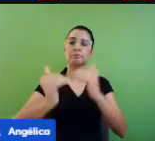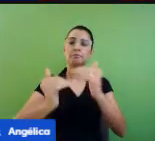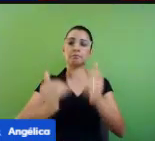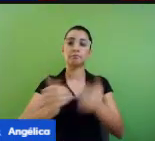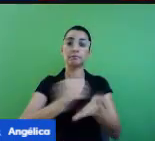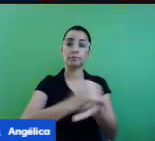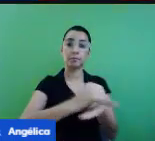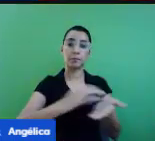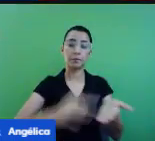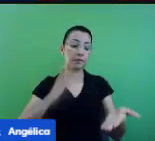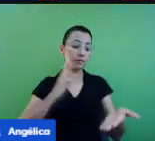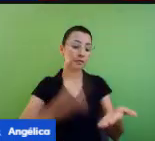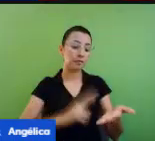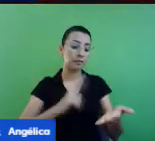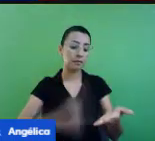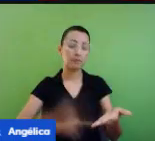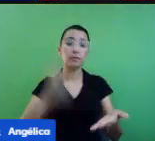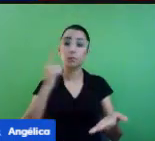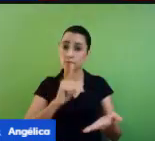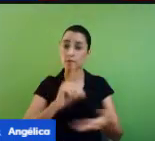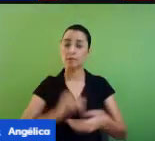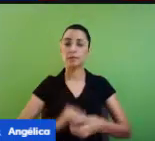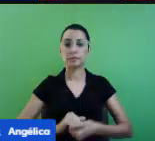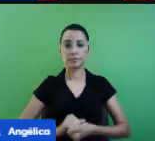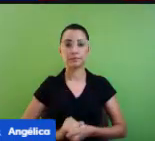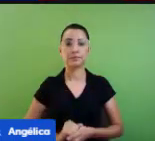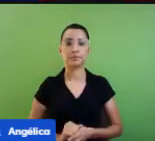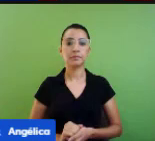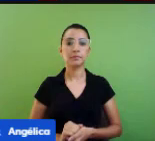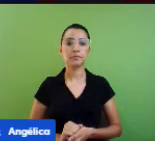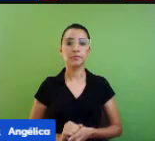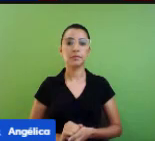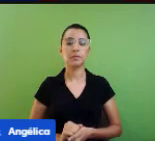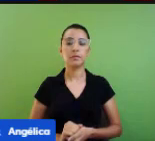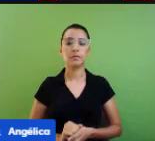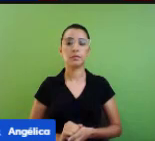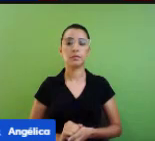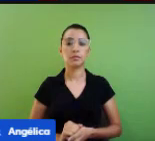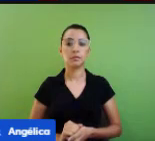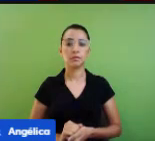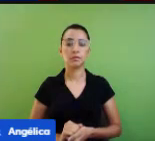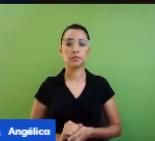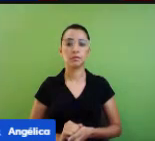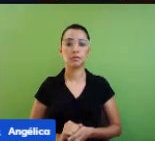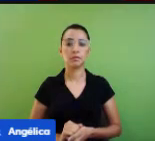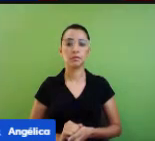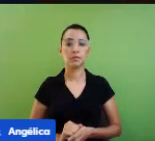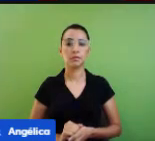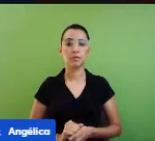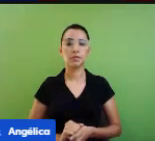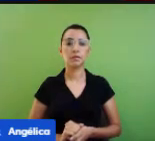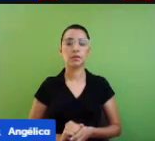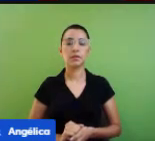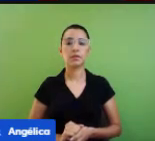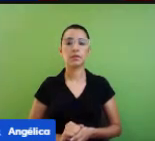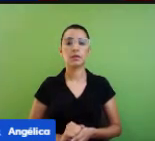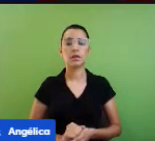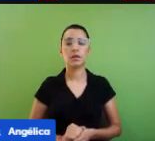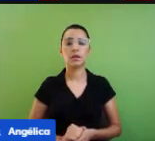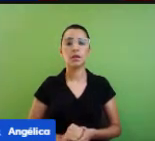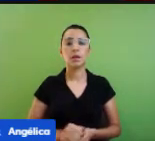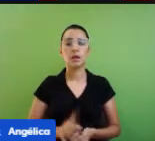atividades, ok? E antes de entrar num exemplo de uma prática que